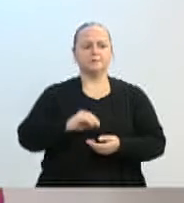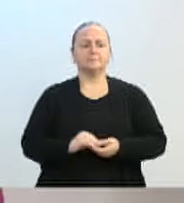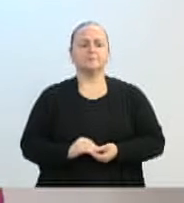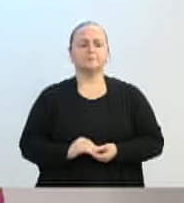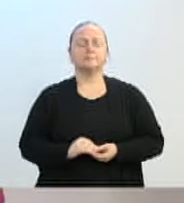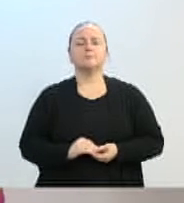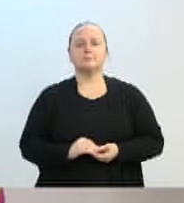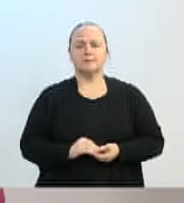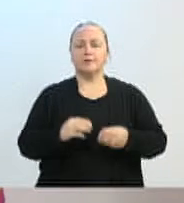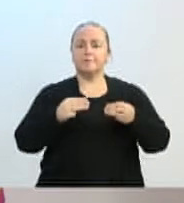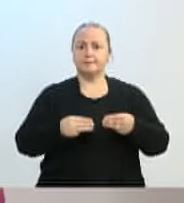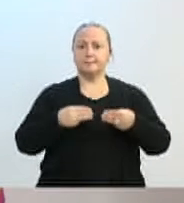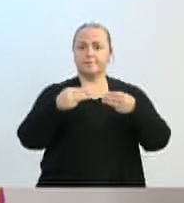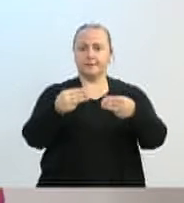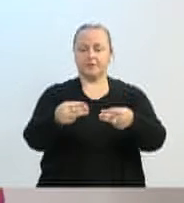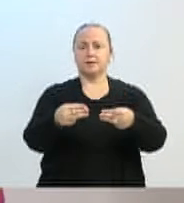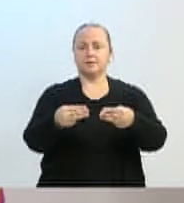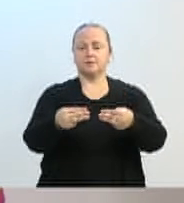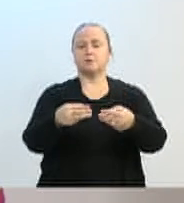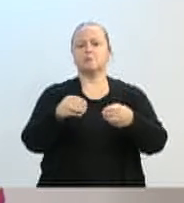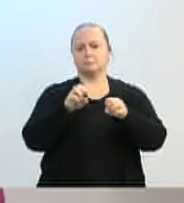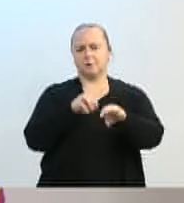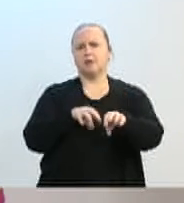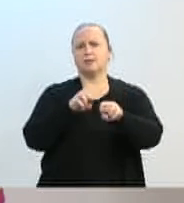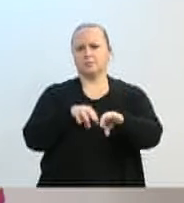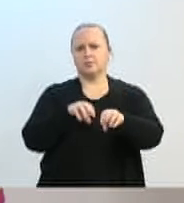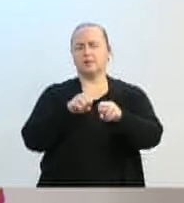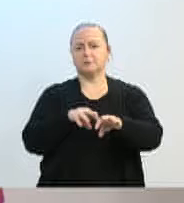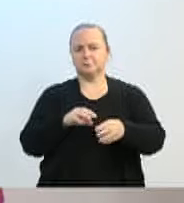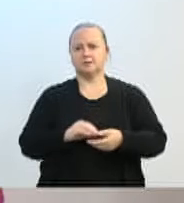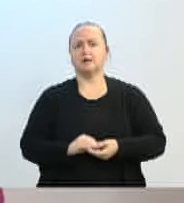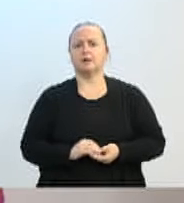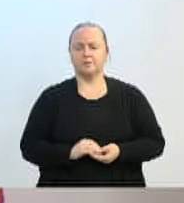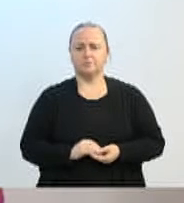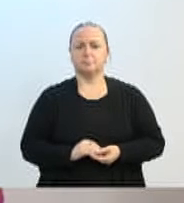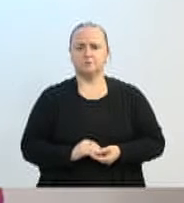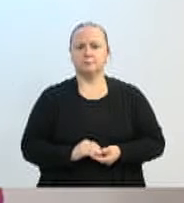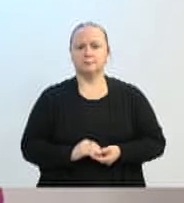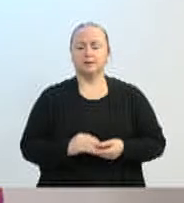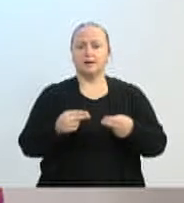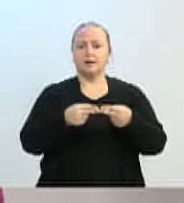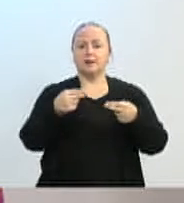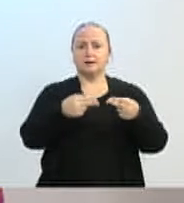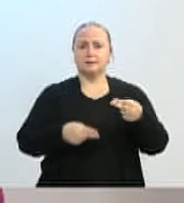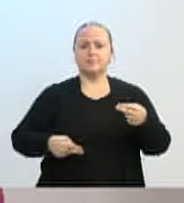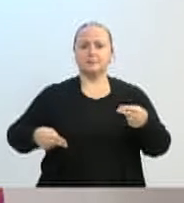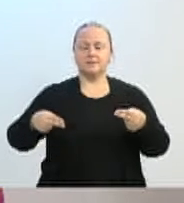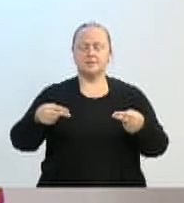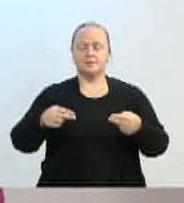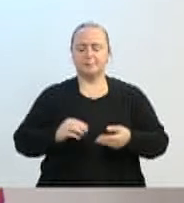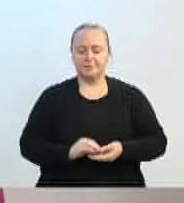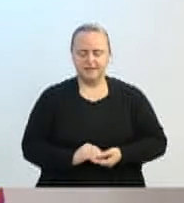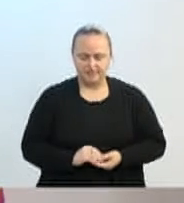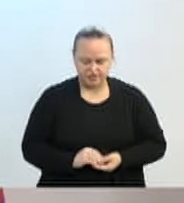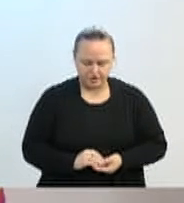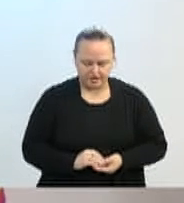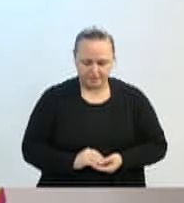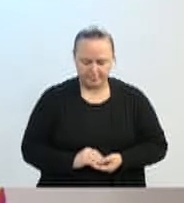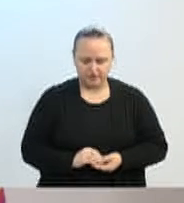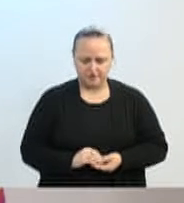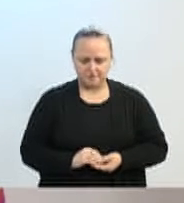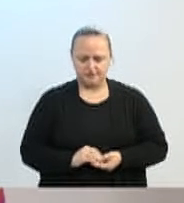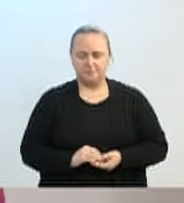Ribeiro, vem a Blumenau para participar da entrega do CI Elizabeth Nunes, que fica localizado